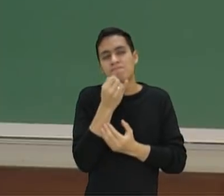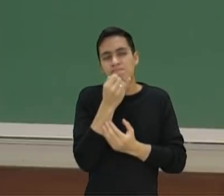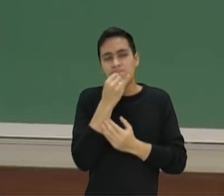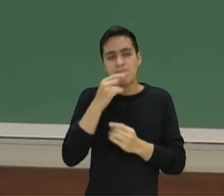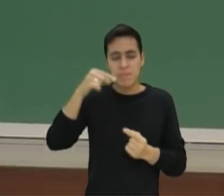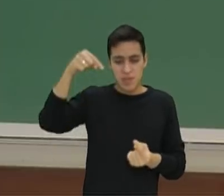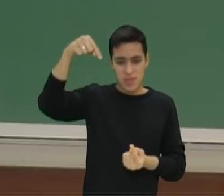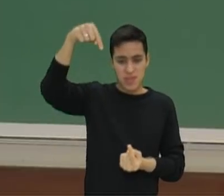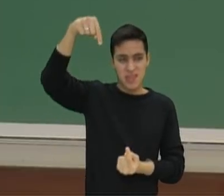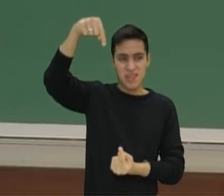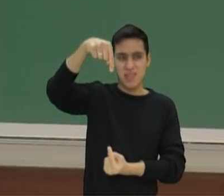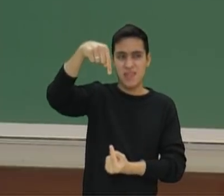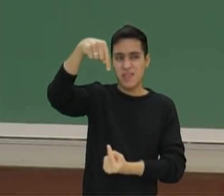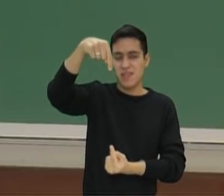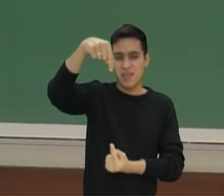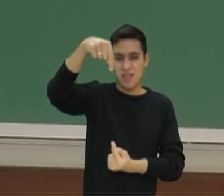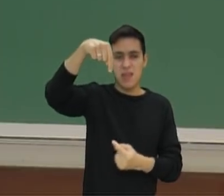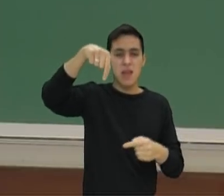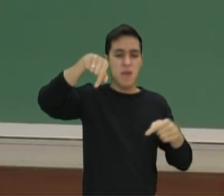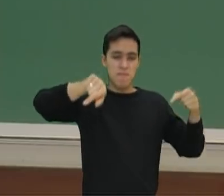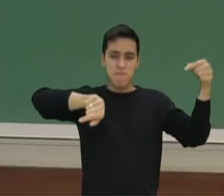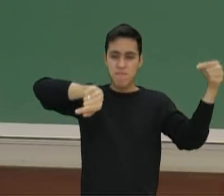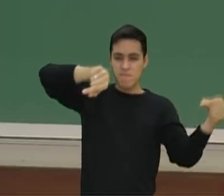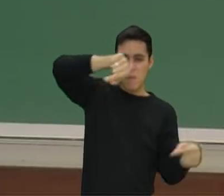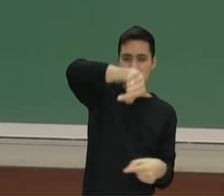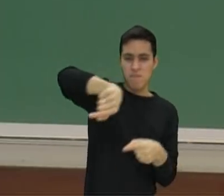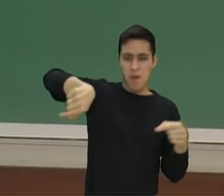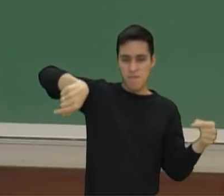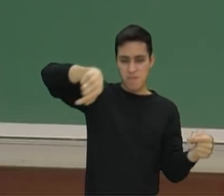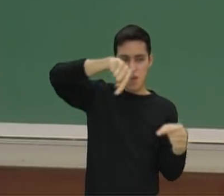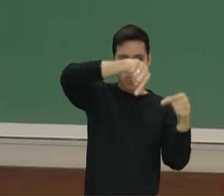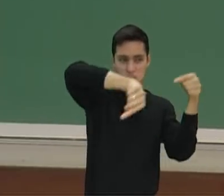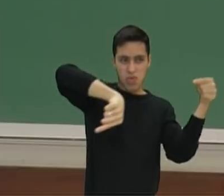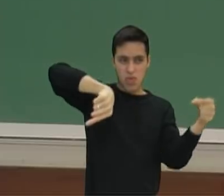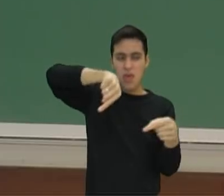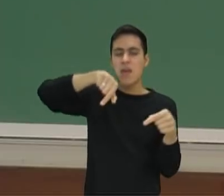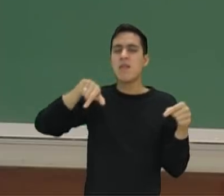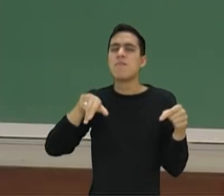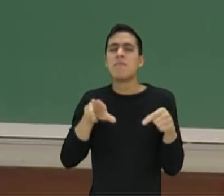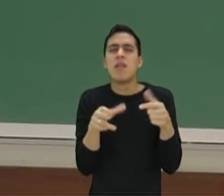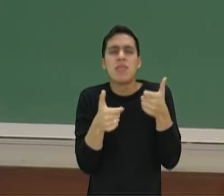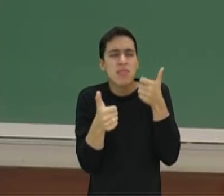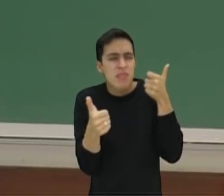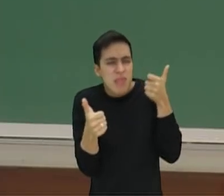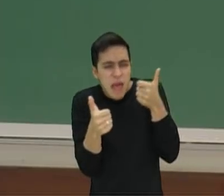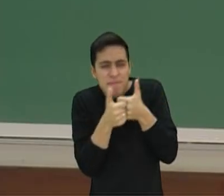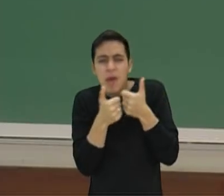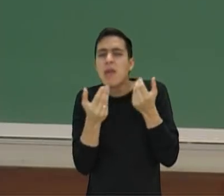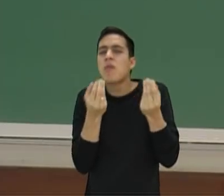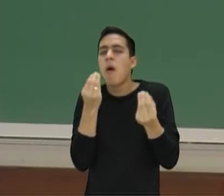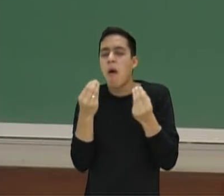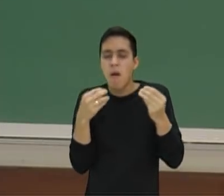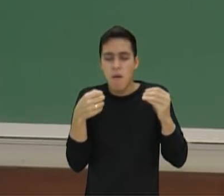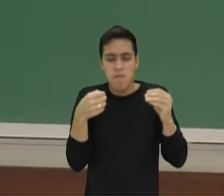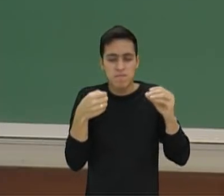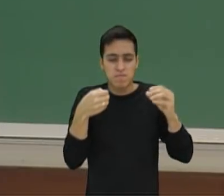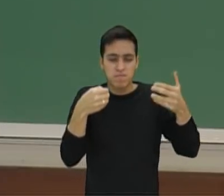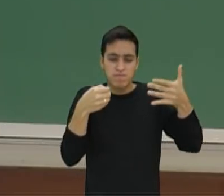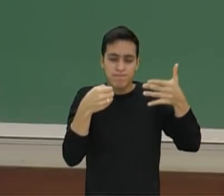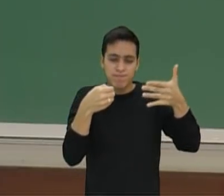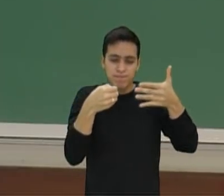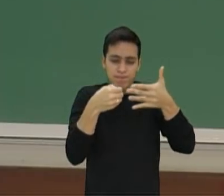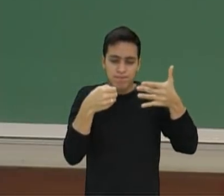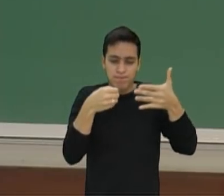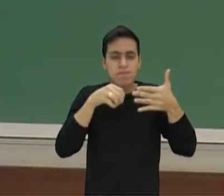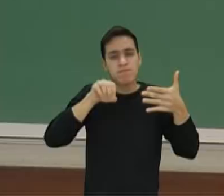polos, olha a diferença de radiação do Sol, aonde o Sol está mais próximo do nosso planeta, do